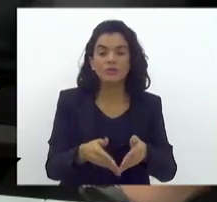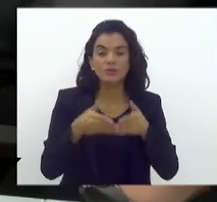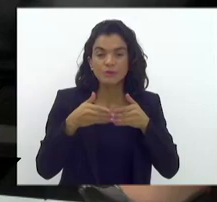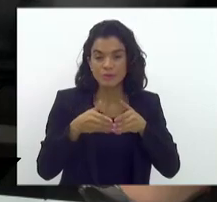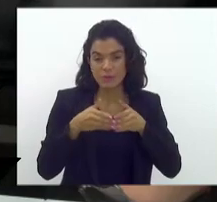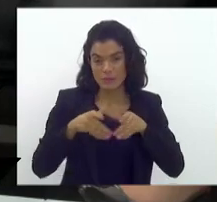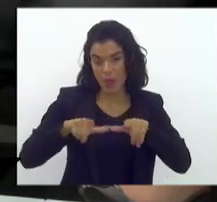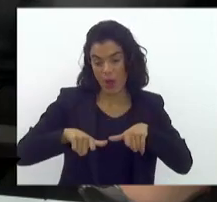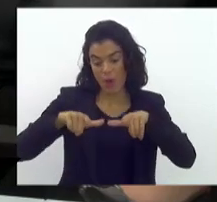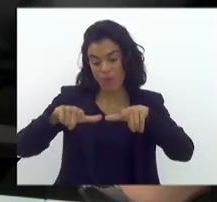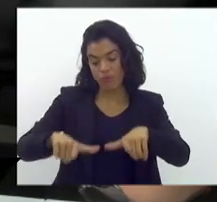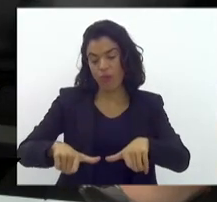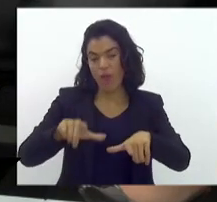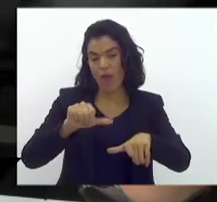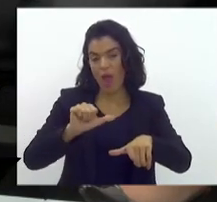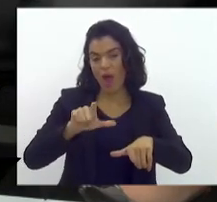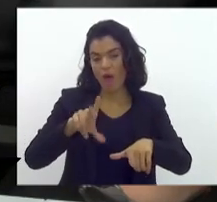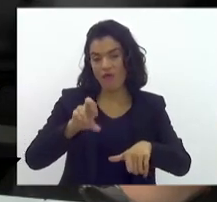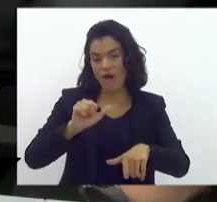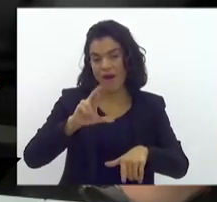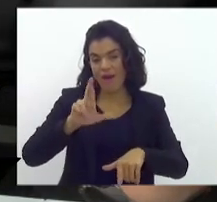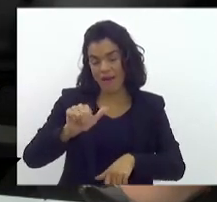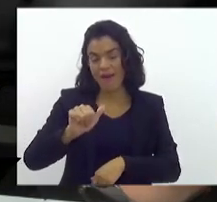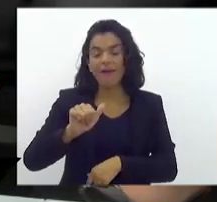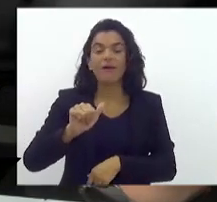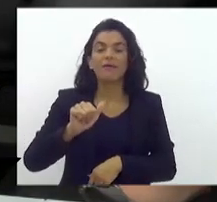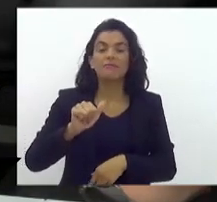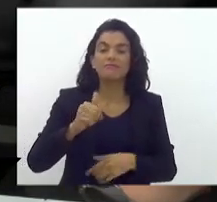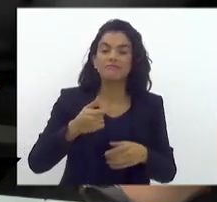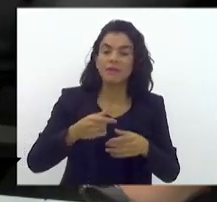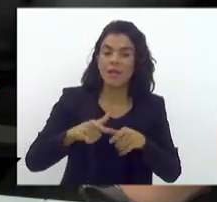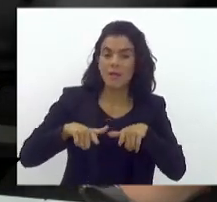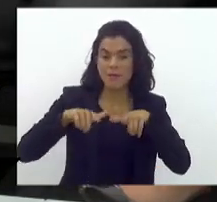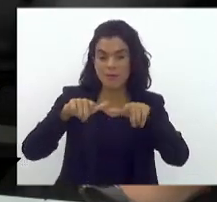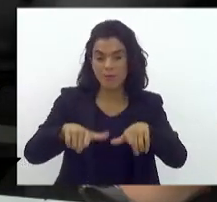alvarás ou licenças eventualmente emitidos